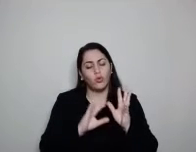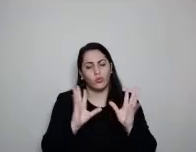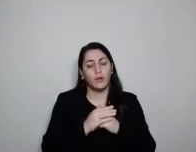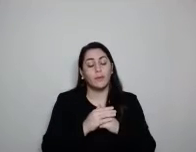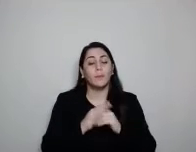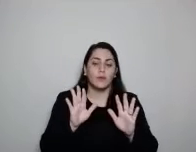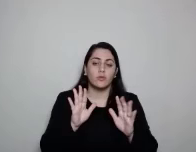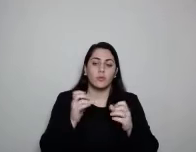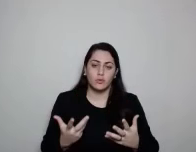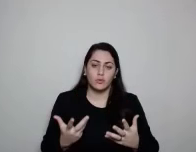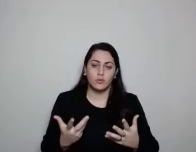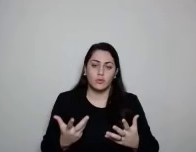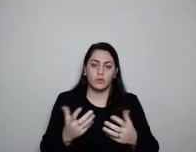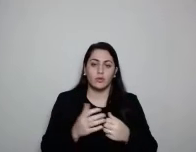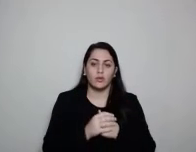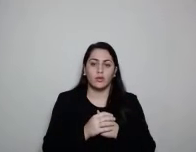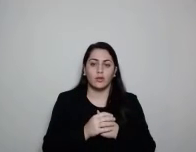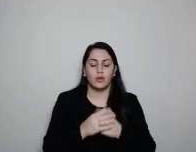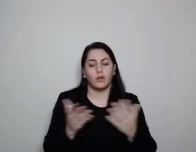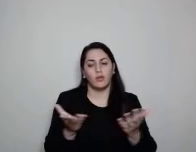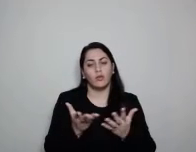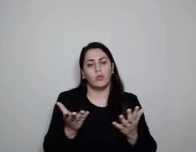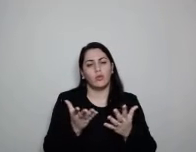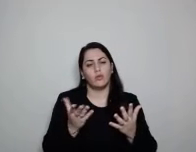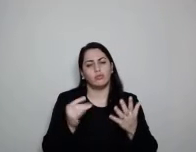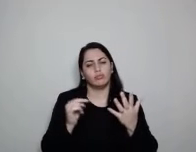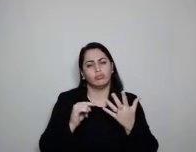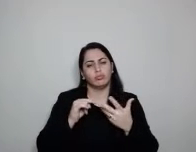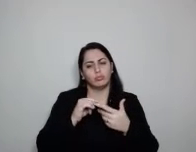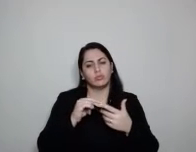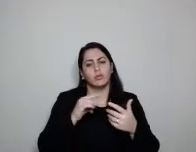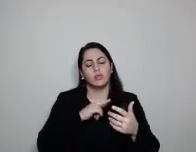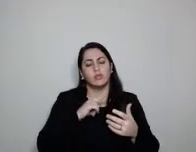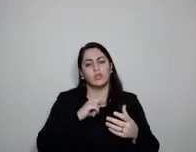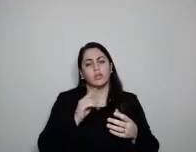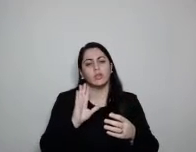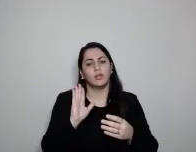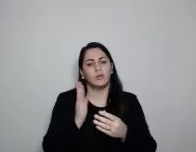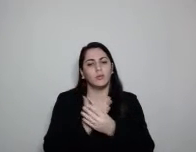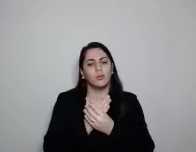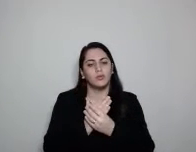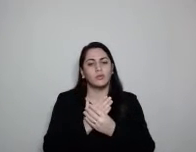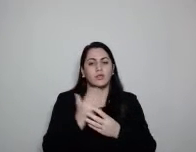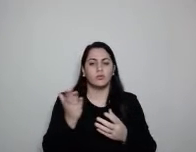para a 7ª Vara de Família e Sucessões de Natal, e a ação de divórcio para a 1ª Vara de Família